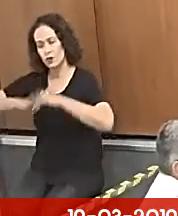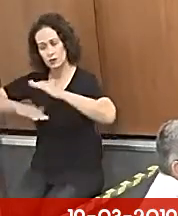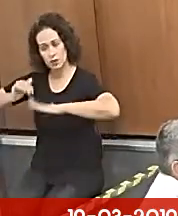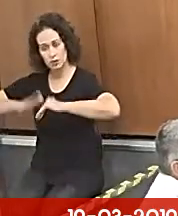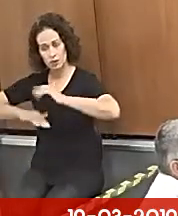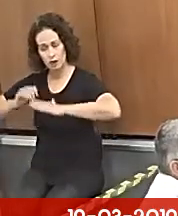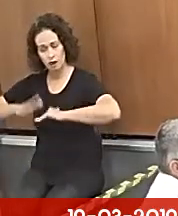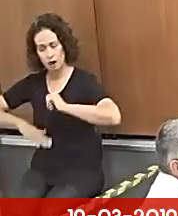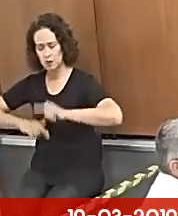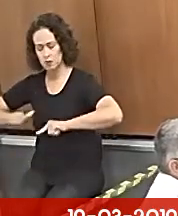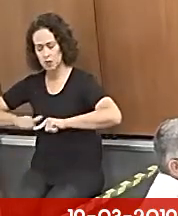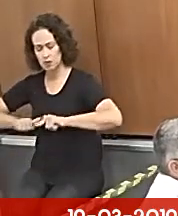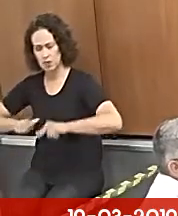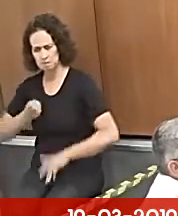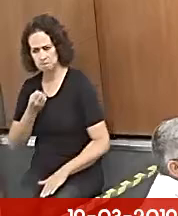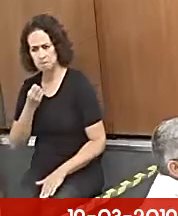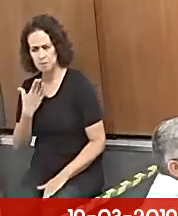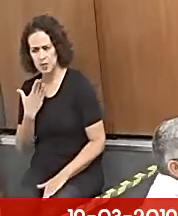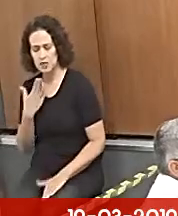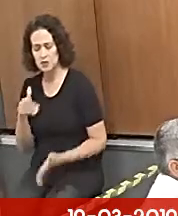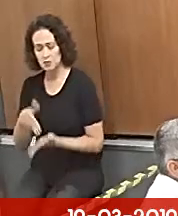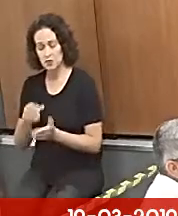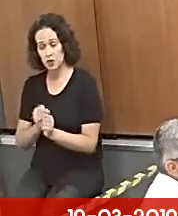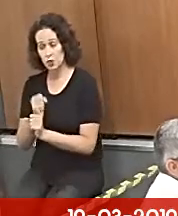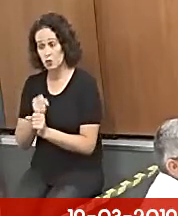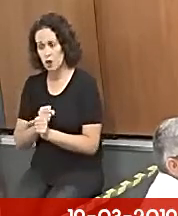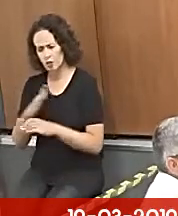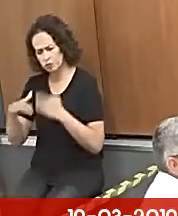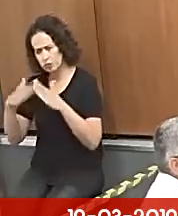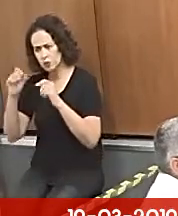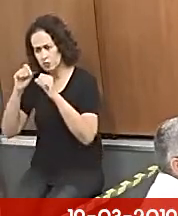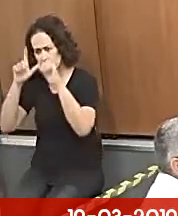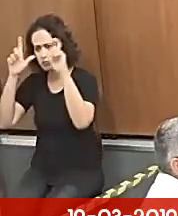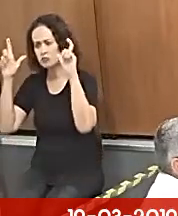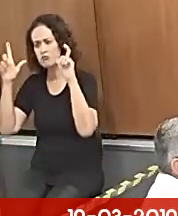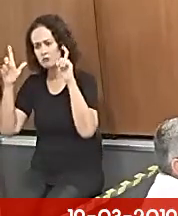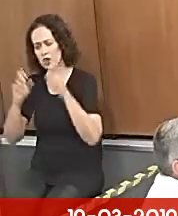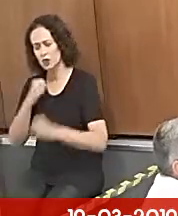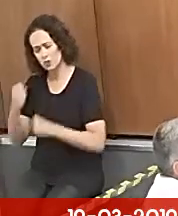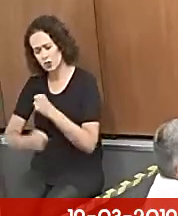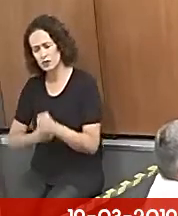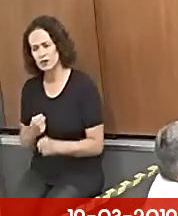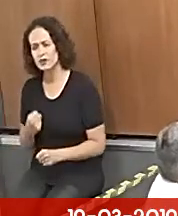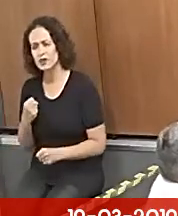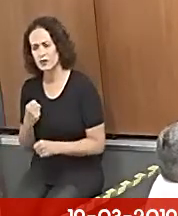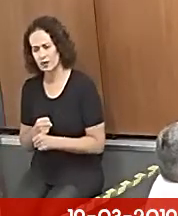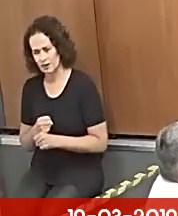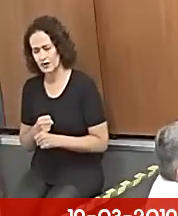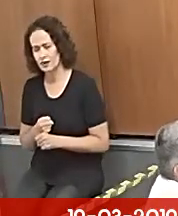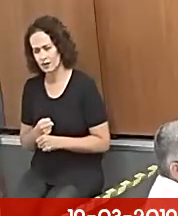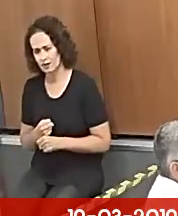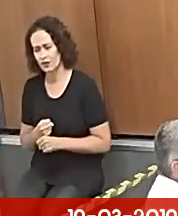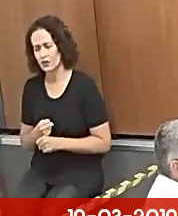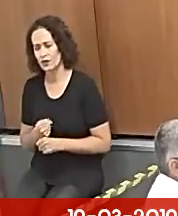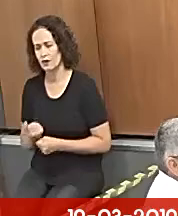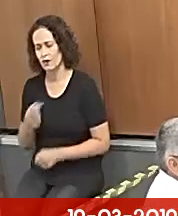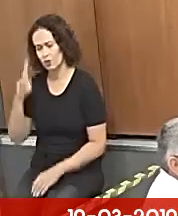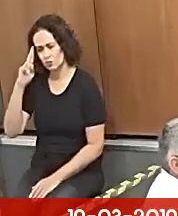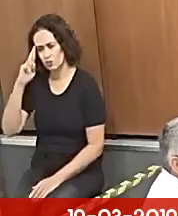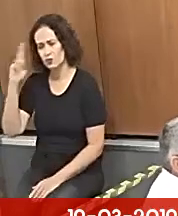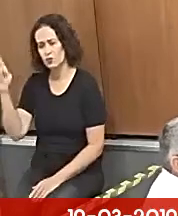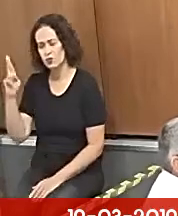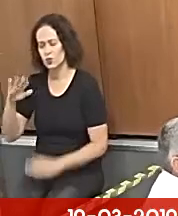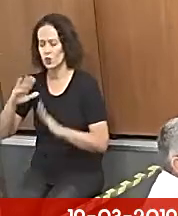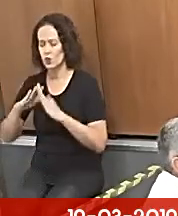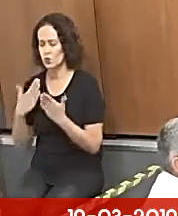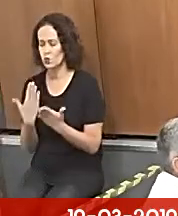um bom trabalho chega no final do ano ele evoluiu aí no ano seguinte a direção da escola ou quem quer que